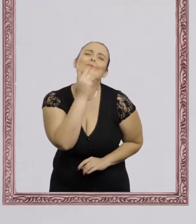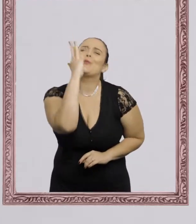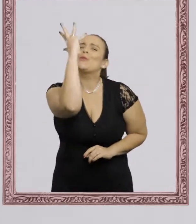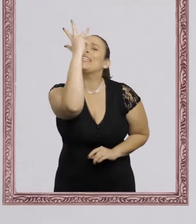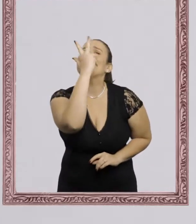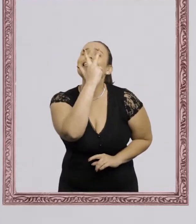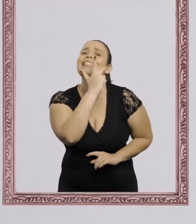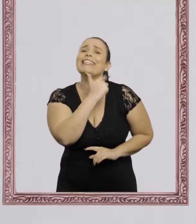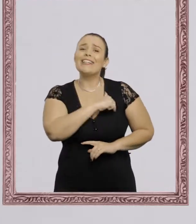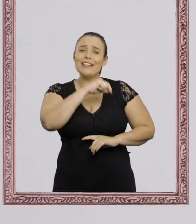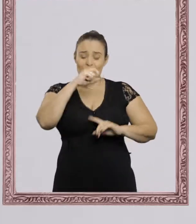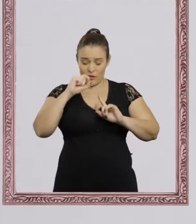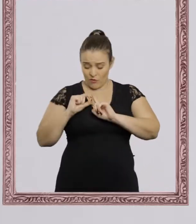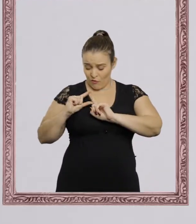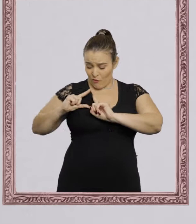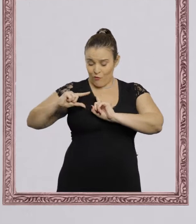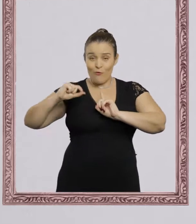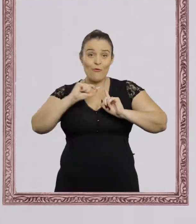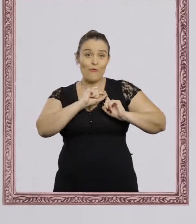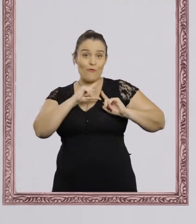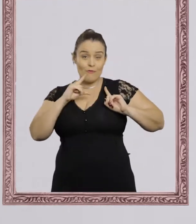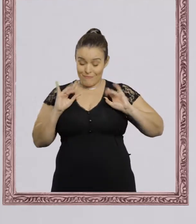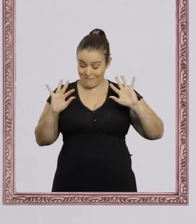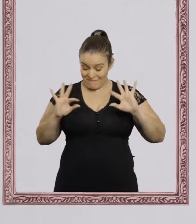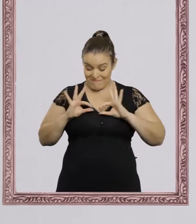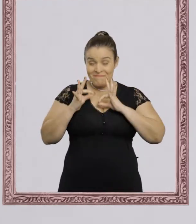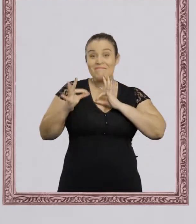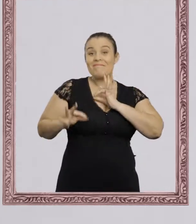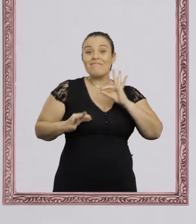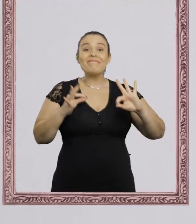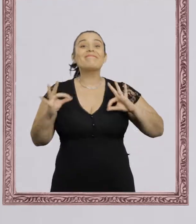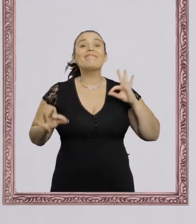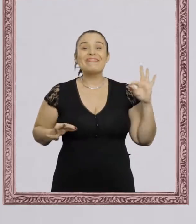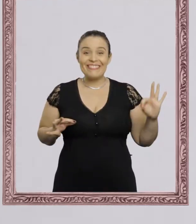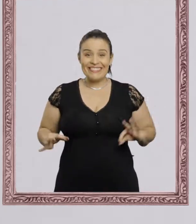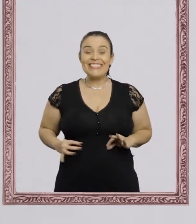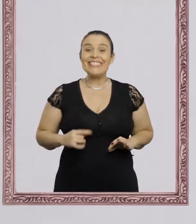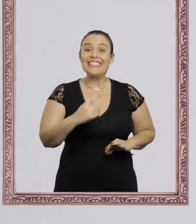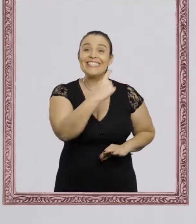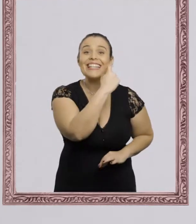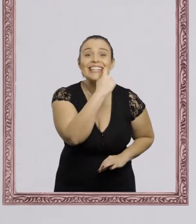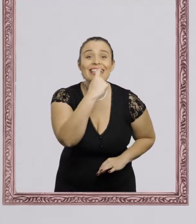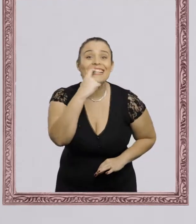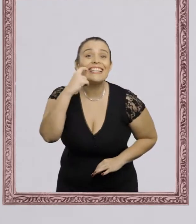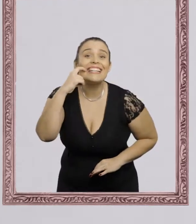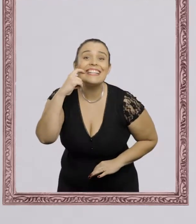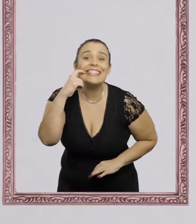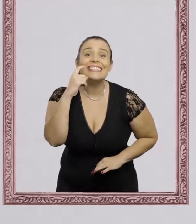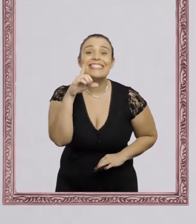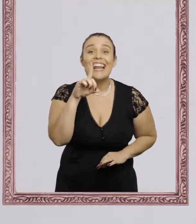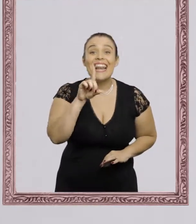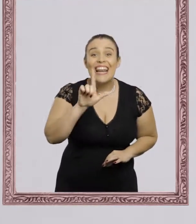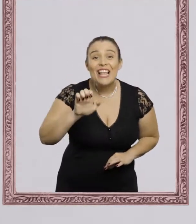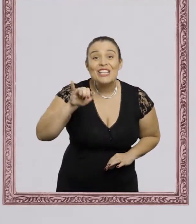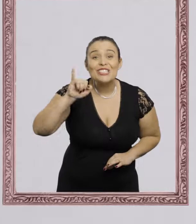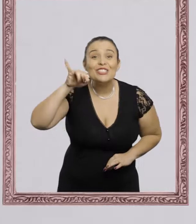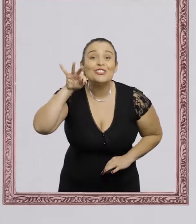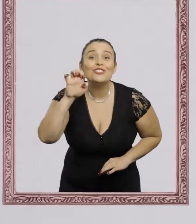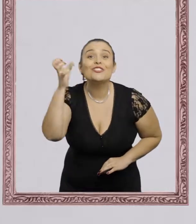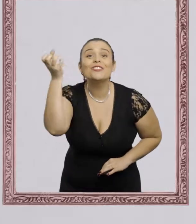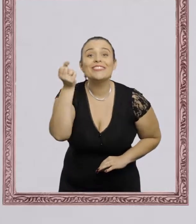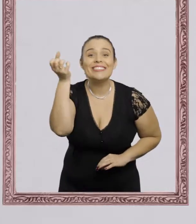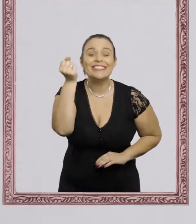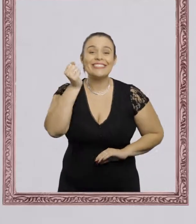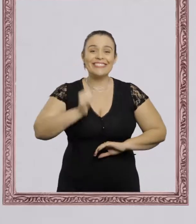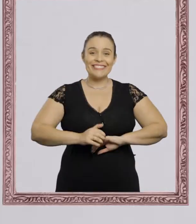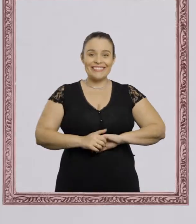Peter Pan era um menino lindo. Ele usava uma roupa feita de folhas e seiva das árvores. Ele ainda tinha todos os dentes